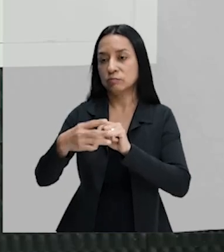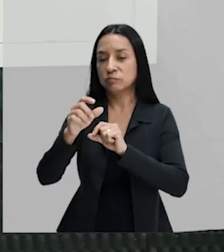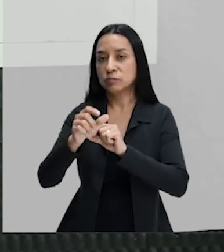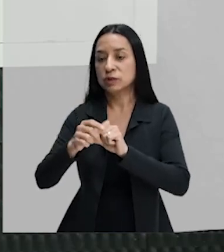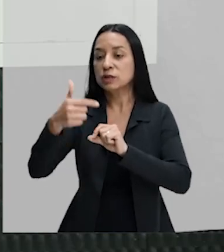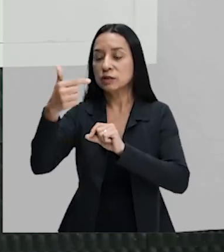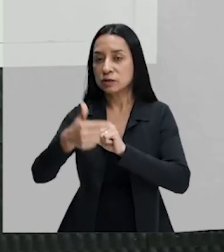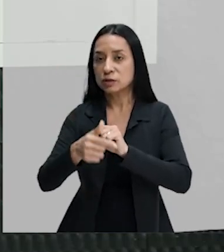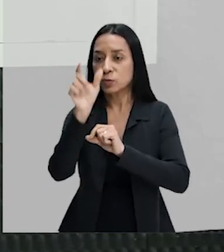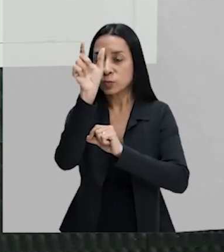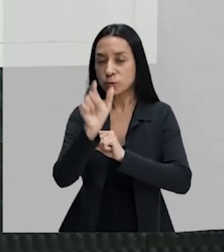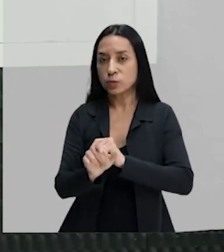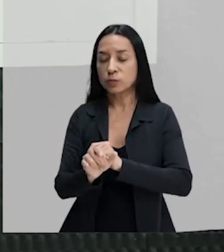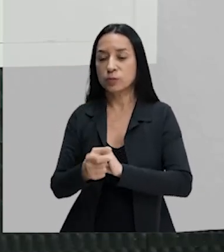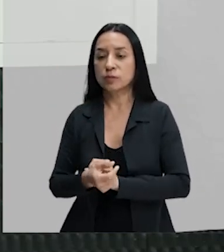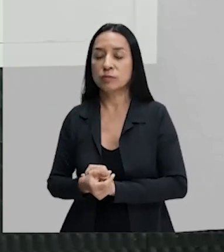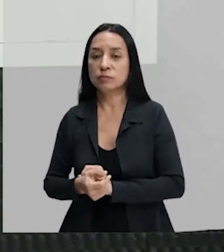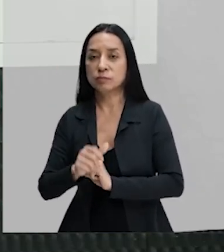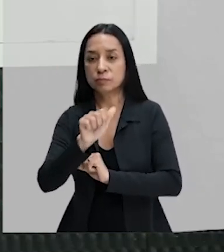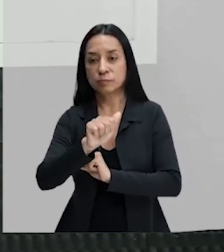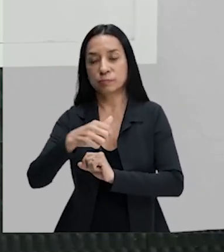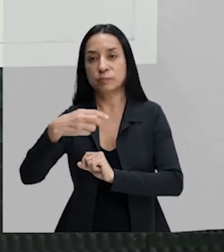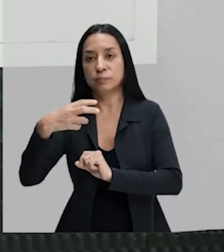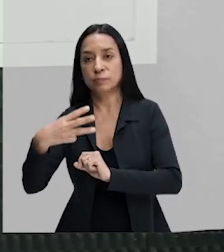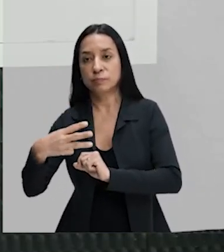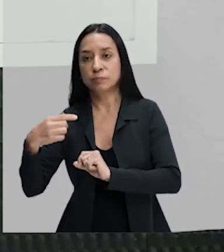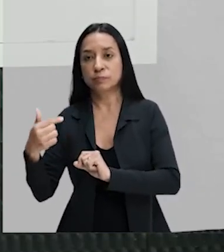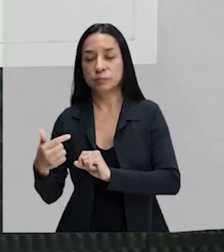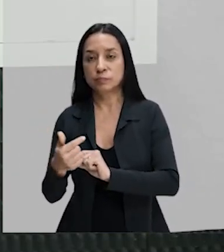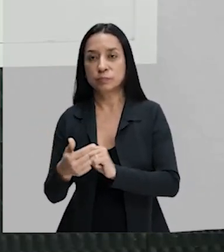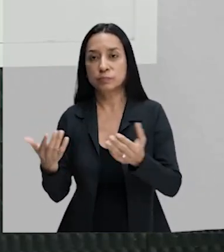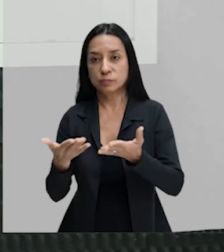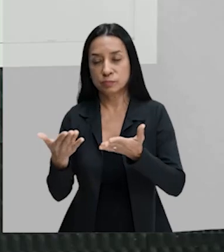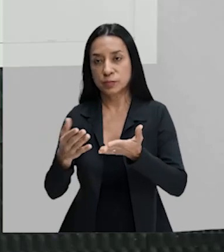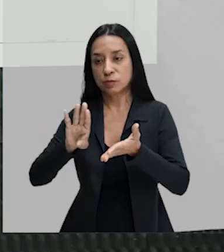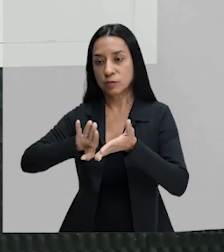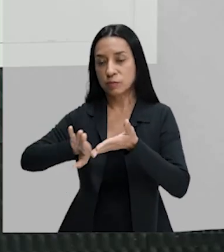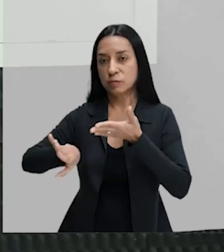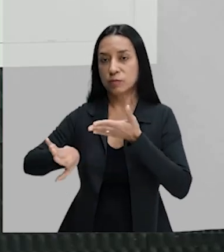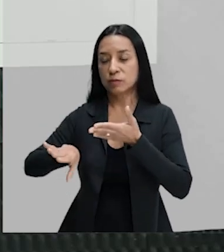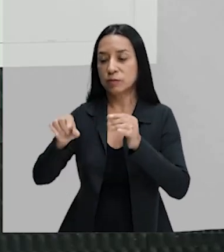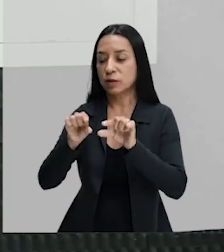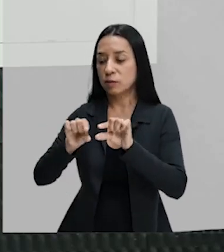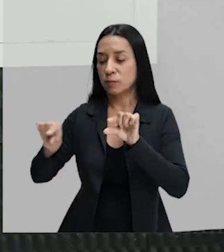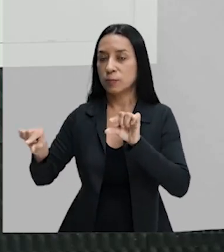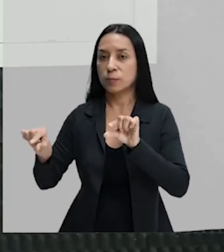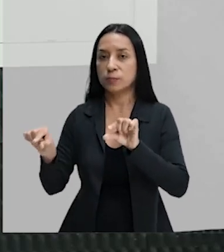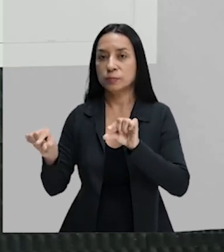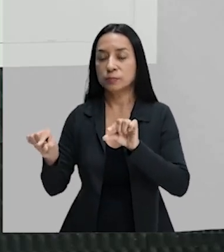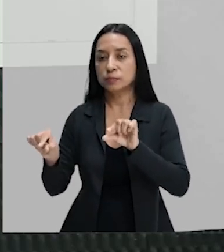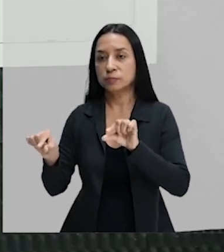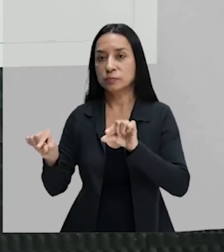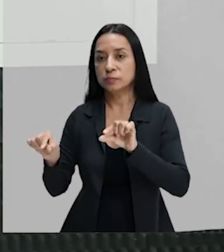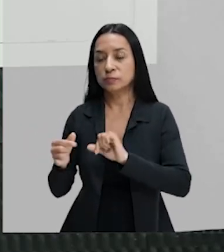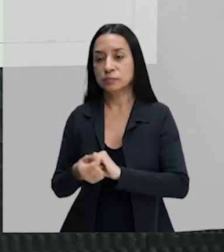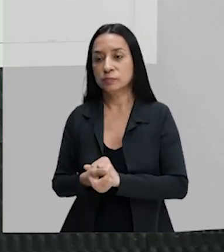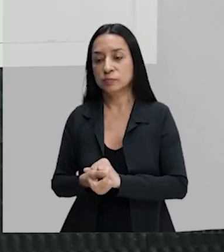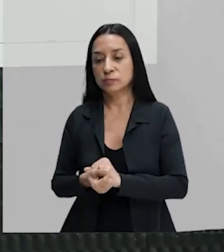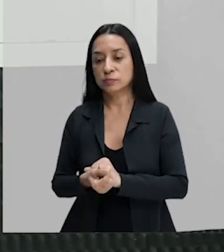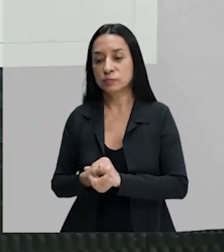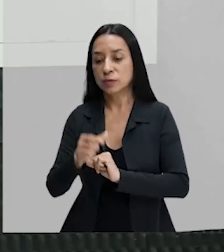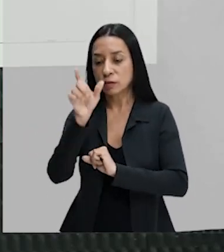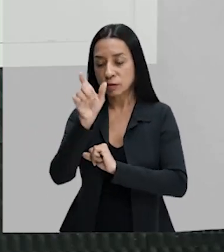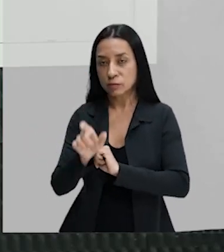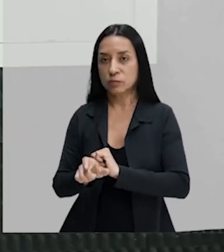A32, certo? Feito isso, vamos aqui eliminar a linha que ele ocupa, a